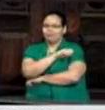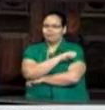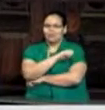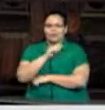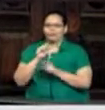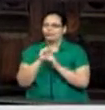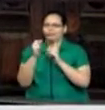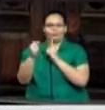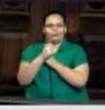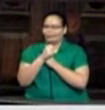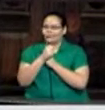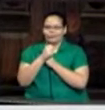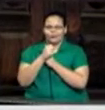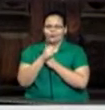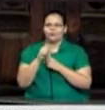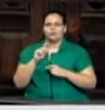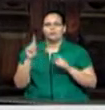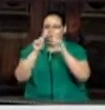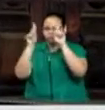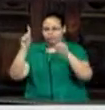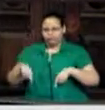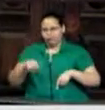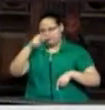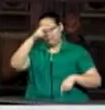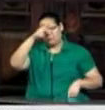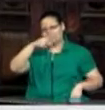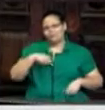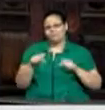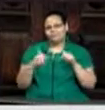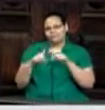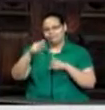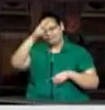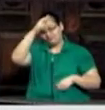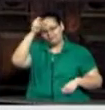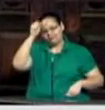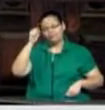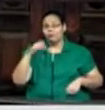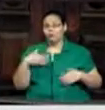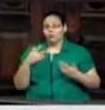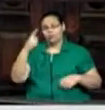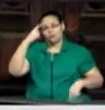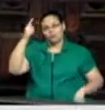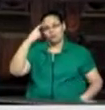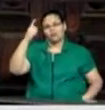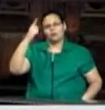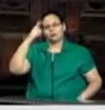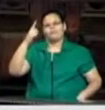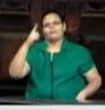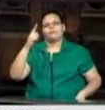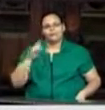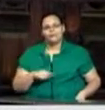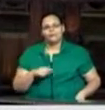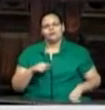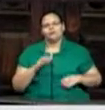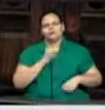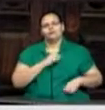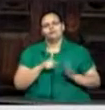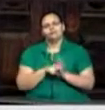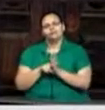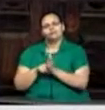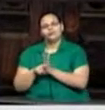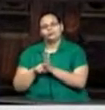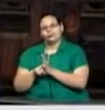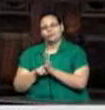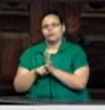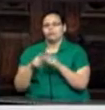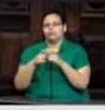seja a sociedade, não sejam os servidores públicos. Lembro mais uma vez que, dentre as isenções fiscais, além